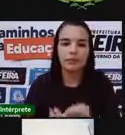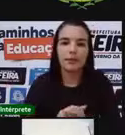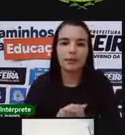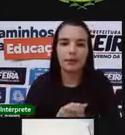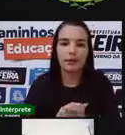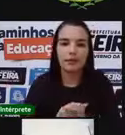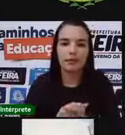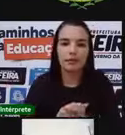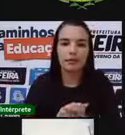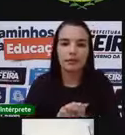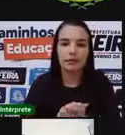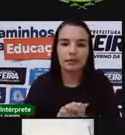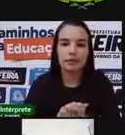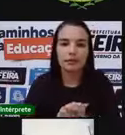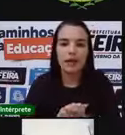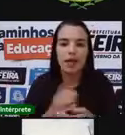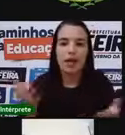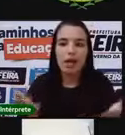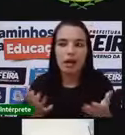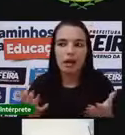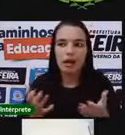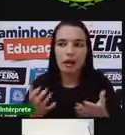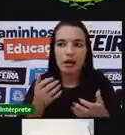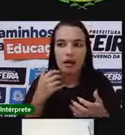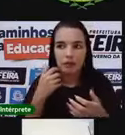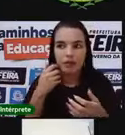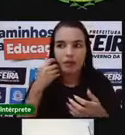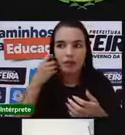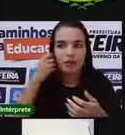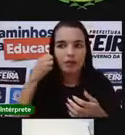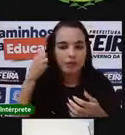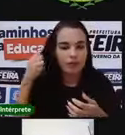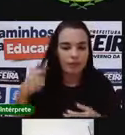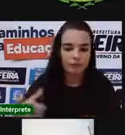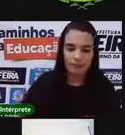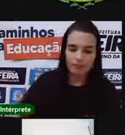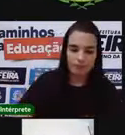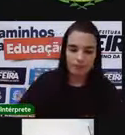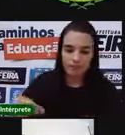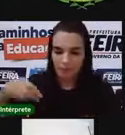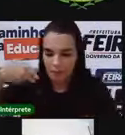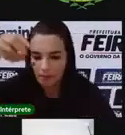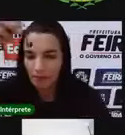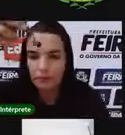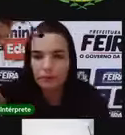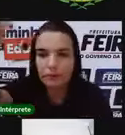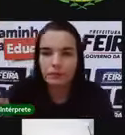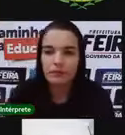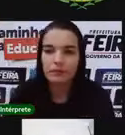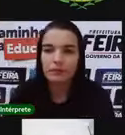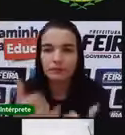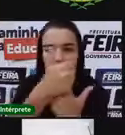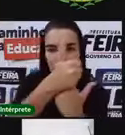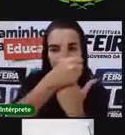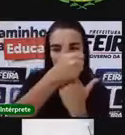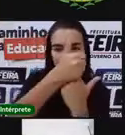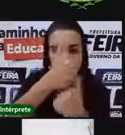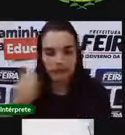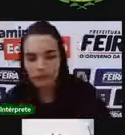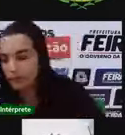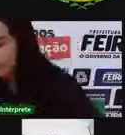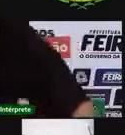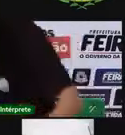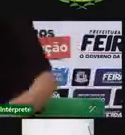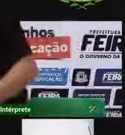para o programa de rádio, né, minha gente? Aliás, programa de rádio é uma forma de TV também, é uma forma de produzir conhecimento, porque a